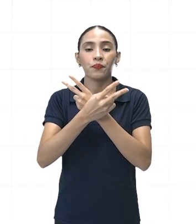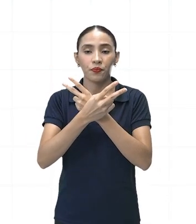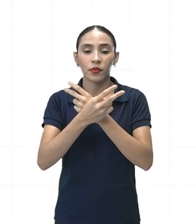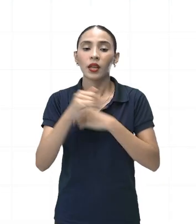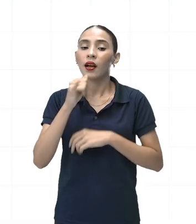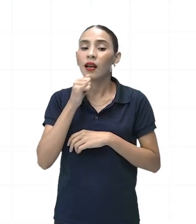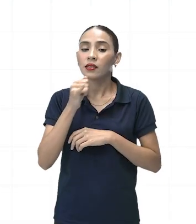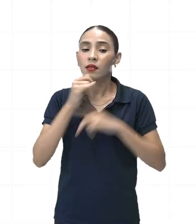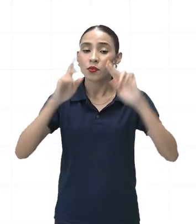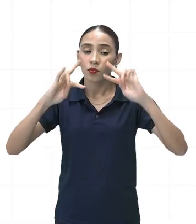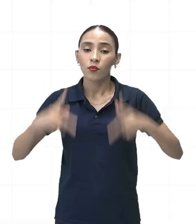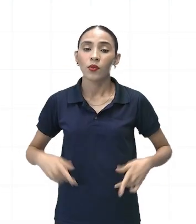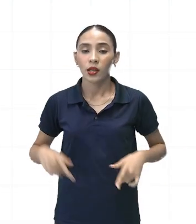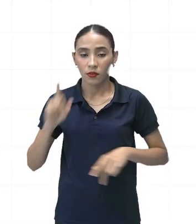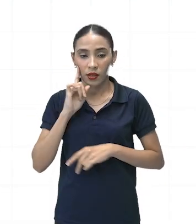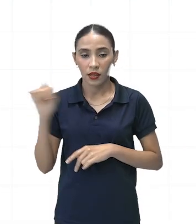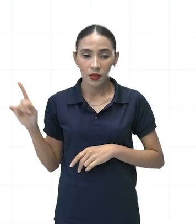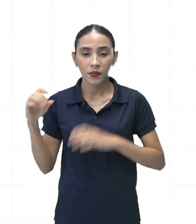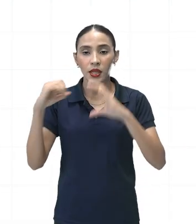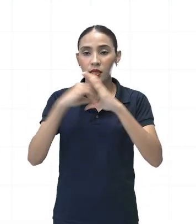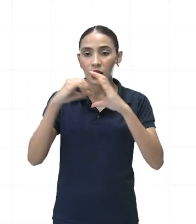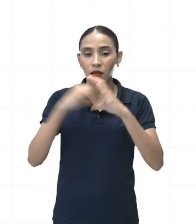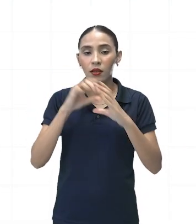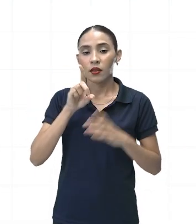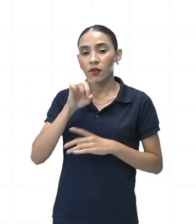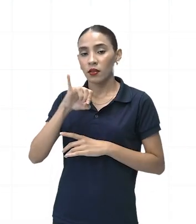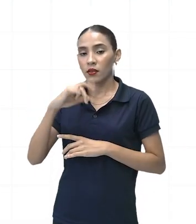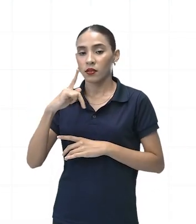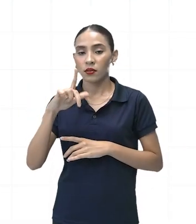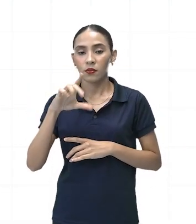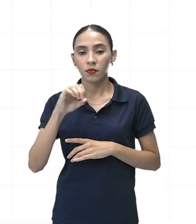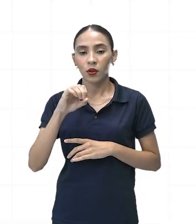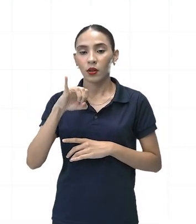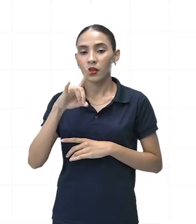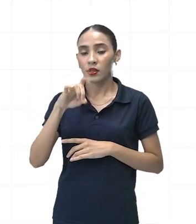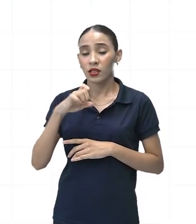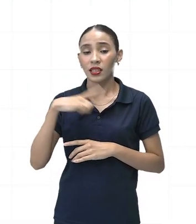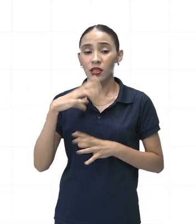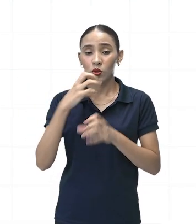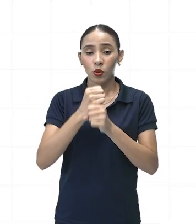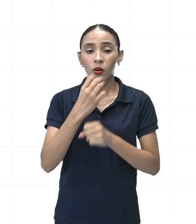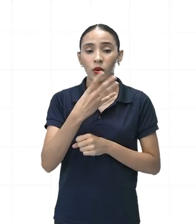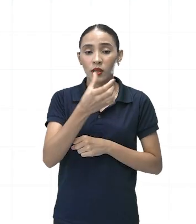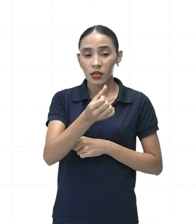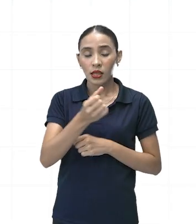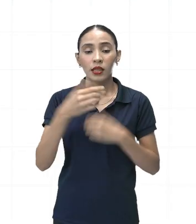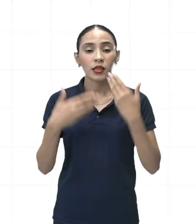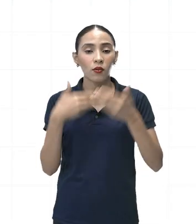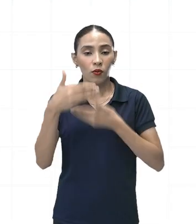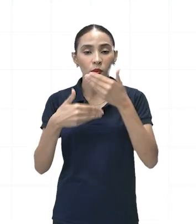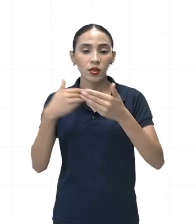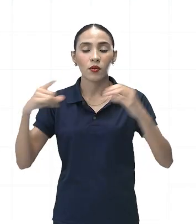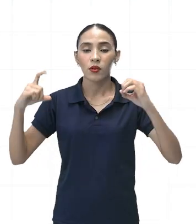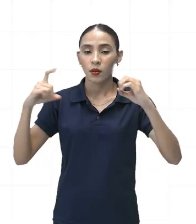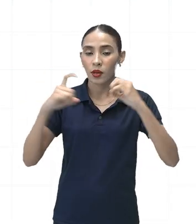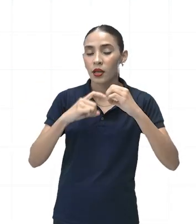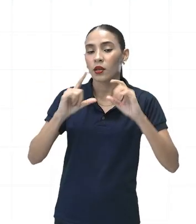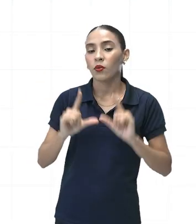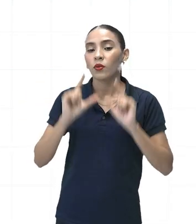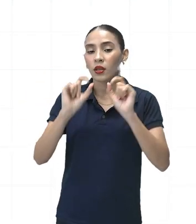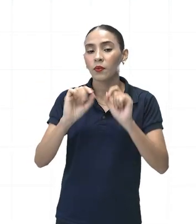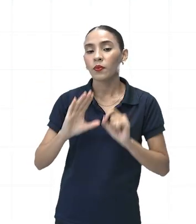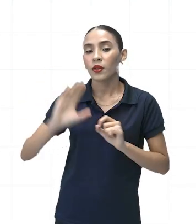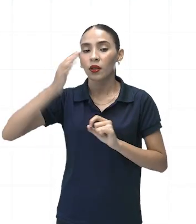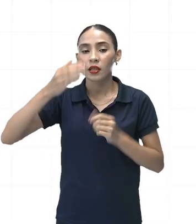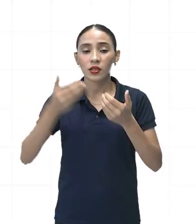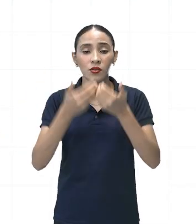cromossomos da espécie, no caso da espécie humana, uma célula diploide, tem 46 cromossomos. Durante a formação dos gametas, que